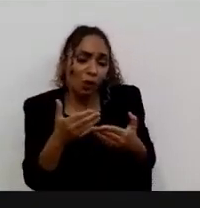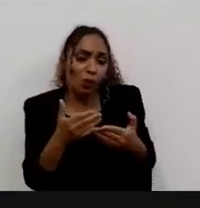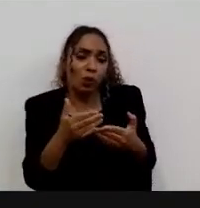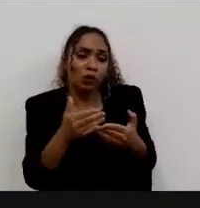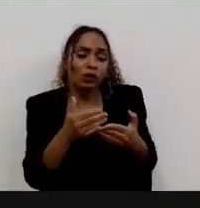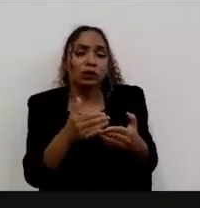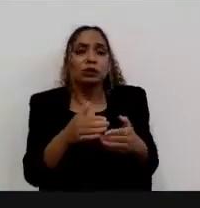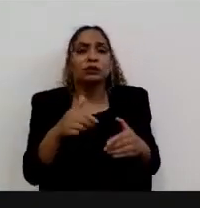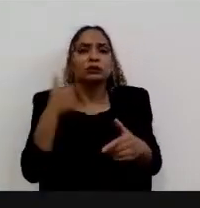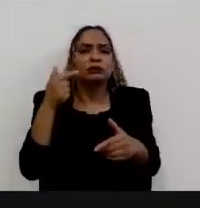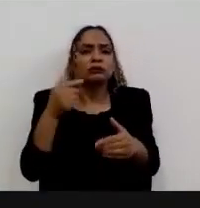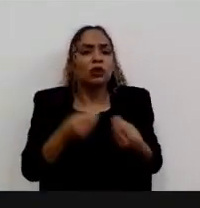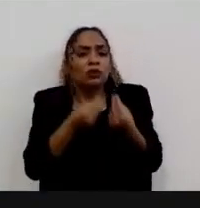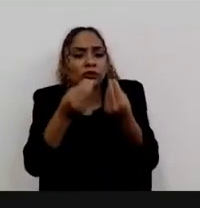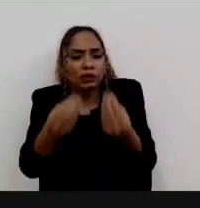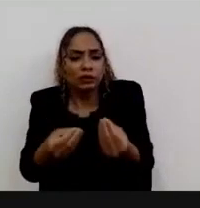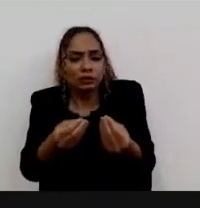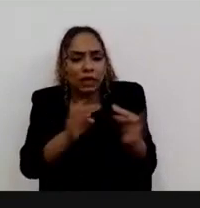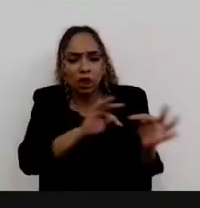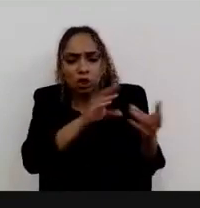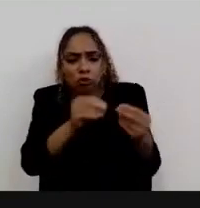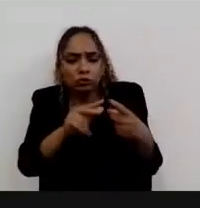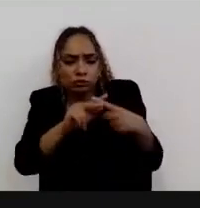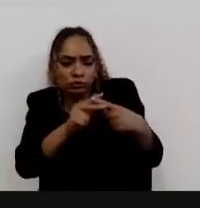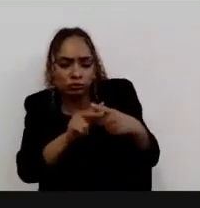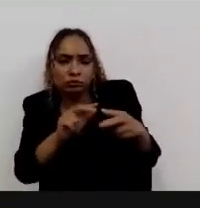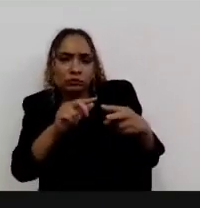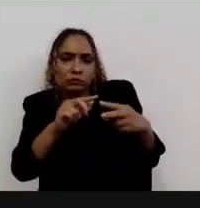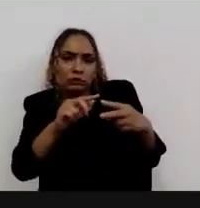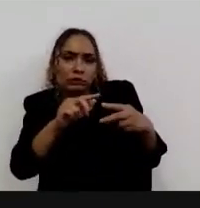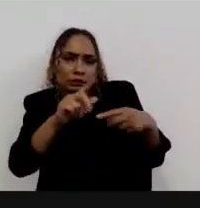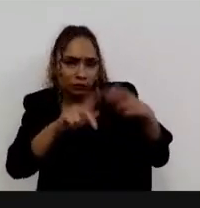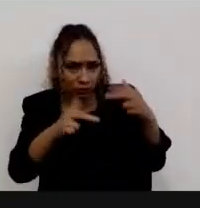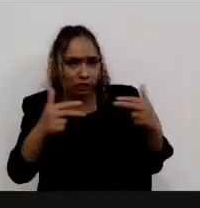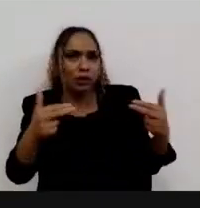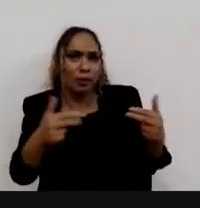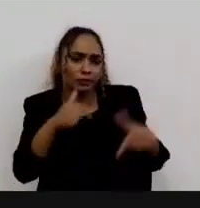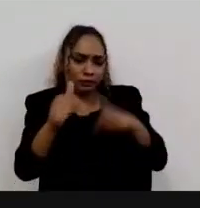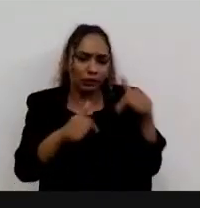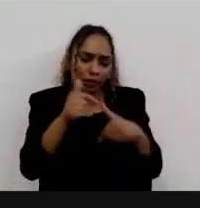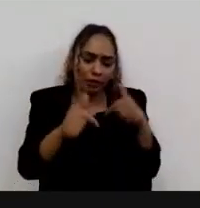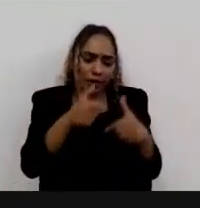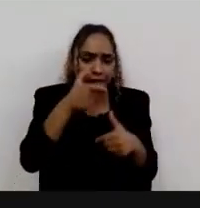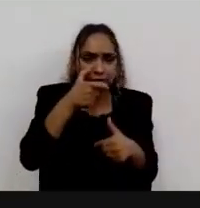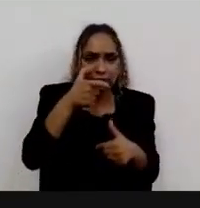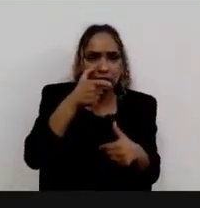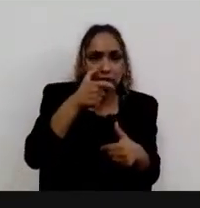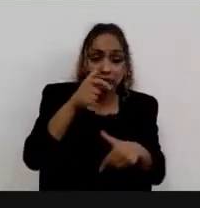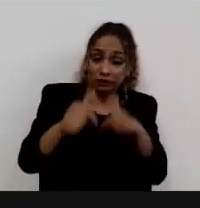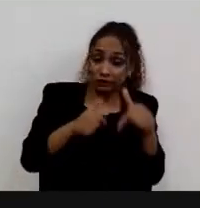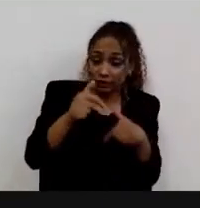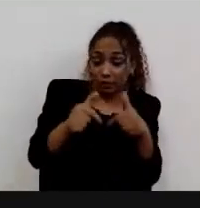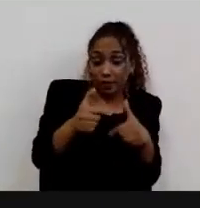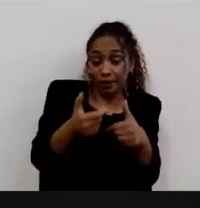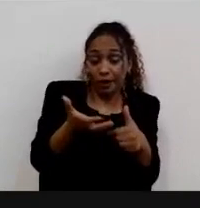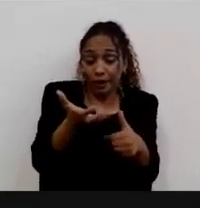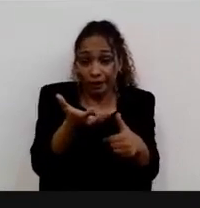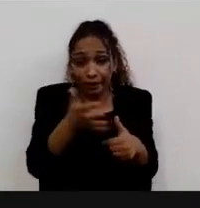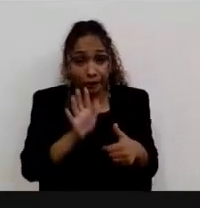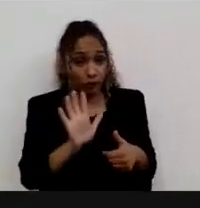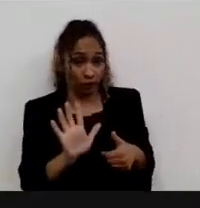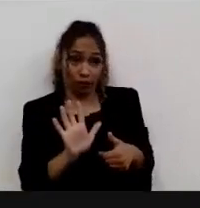para o parlamentar todas as ferramentas para ele poder atuar naquilo que é do seu interesse, né? Se ele vai atuar ou não,